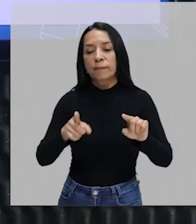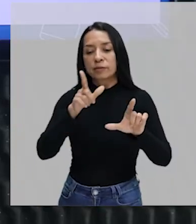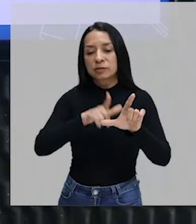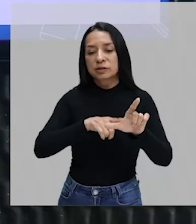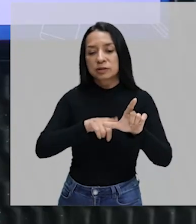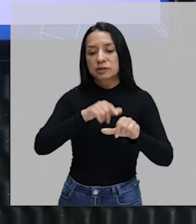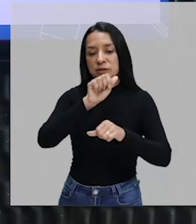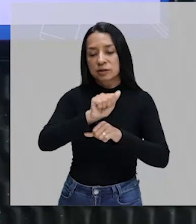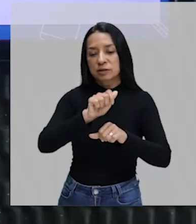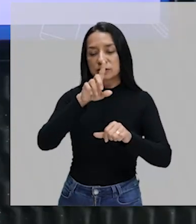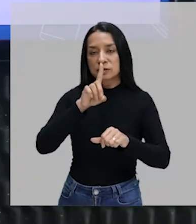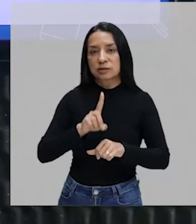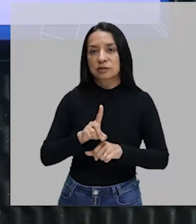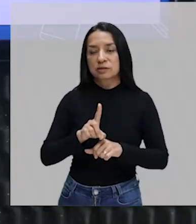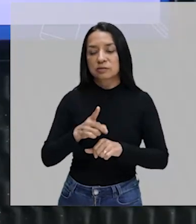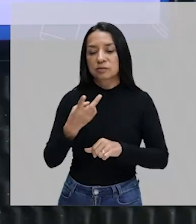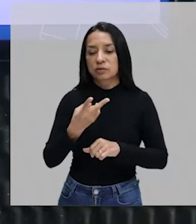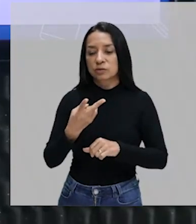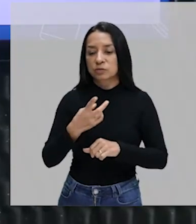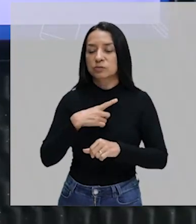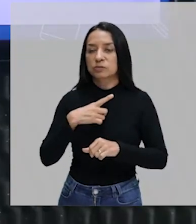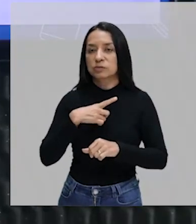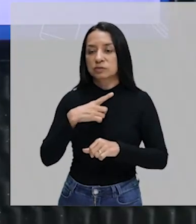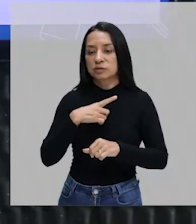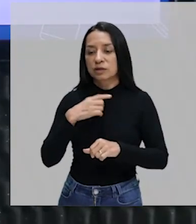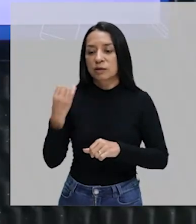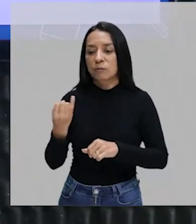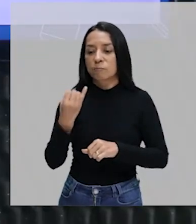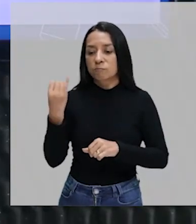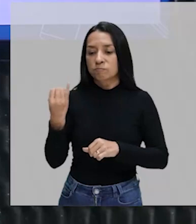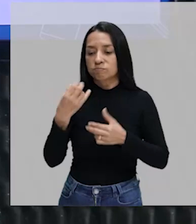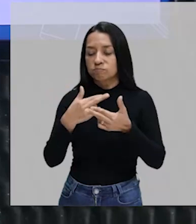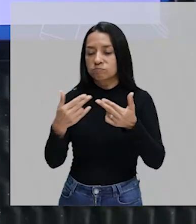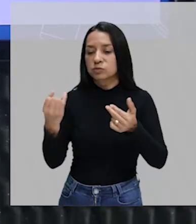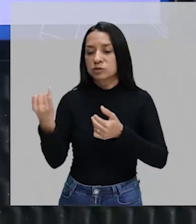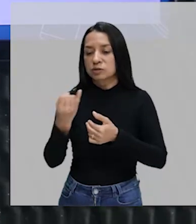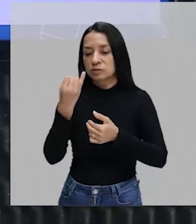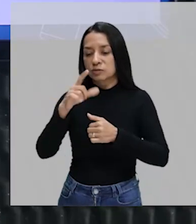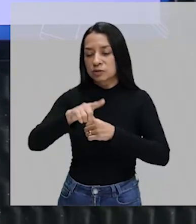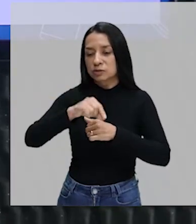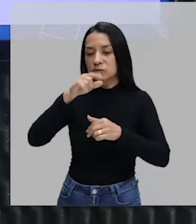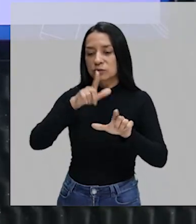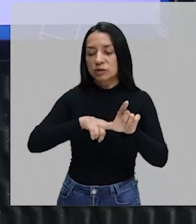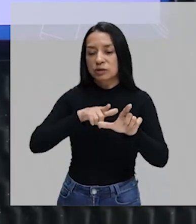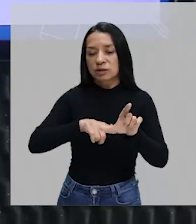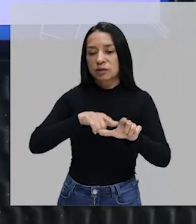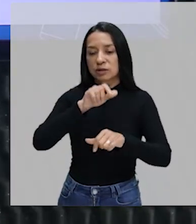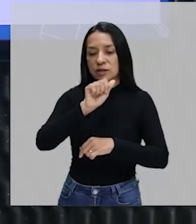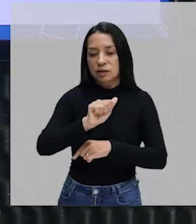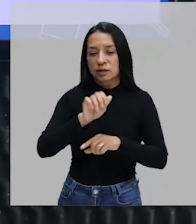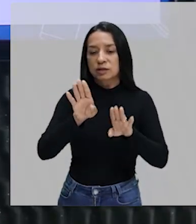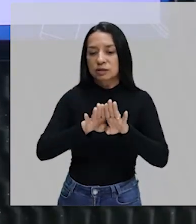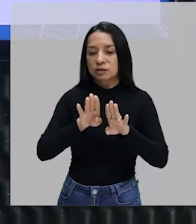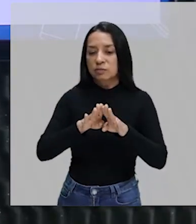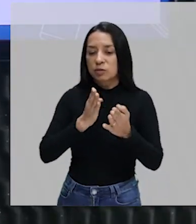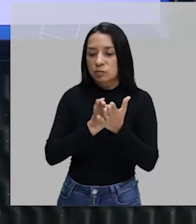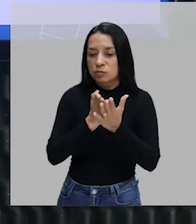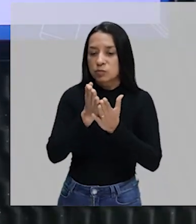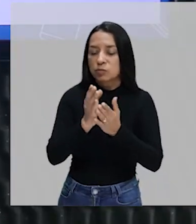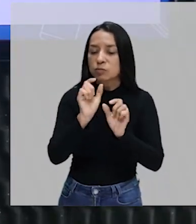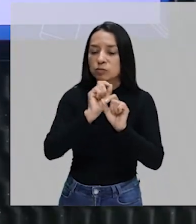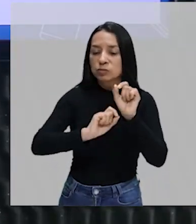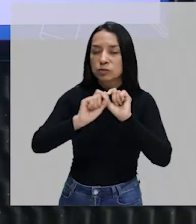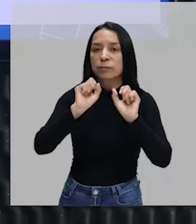letra D, as duas trazem alguma coisa interessante. A gente opta aqui pela letra A, ela também está no rumo daquilo que